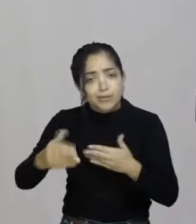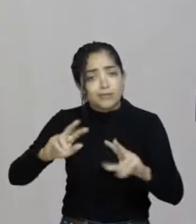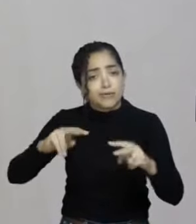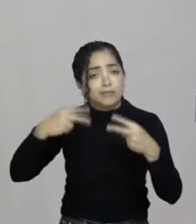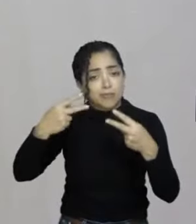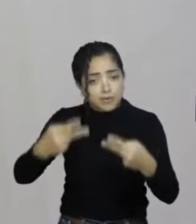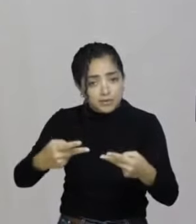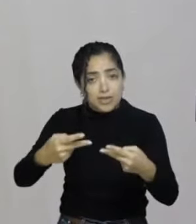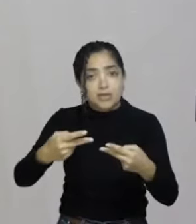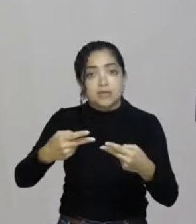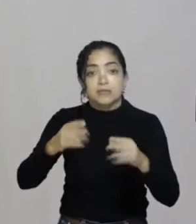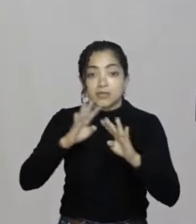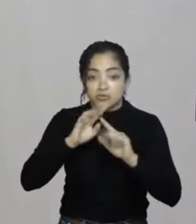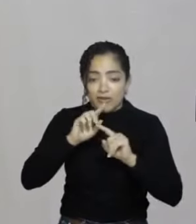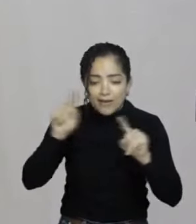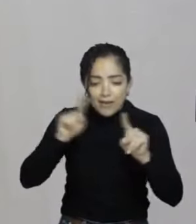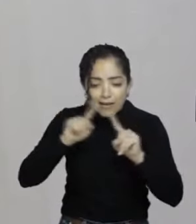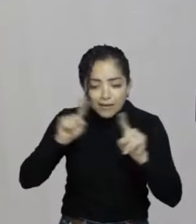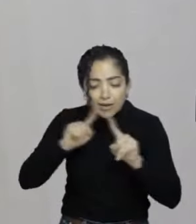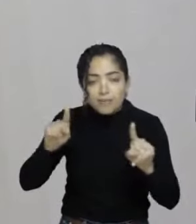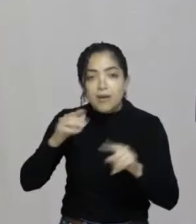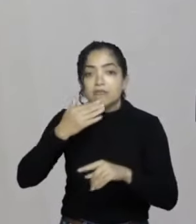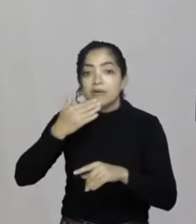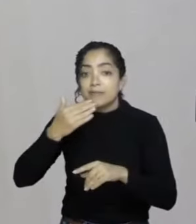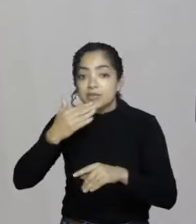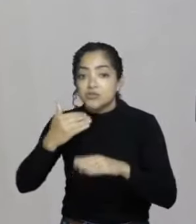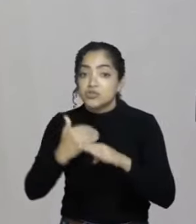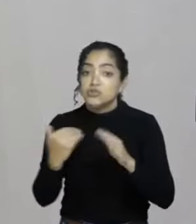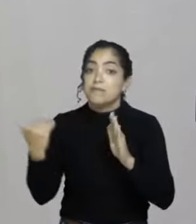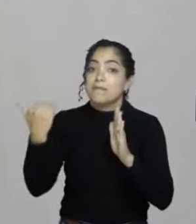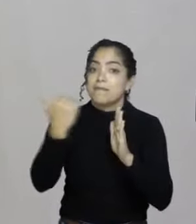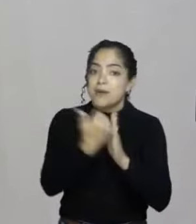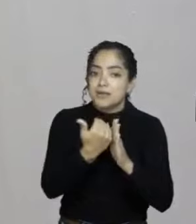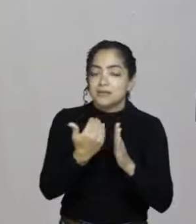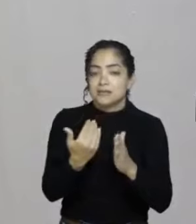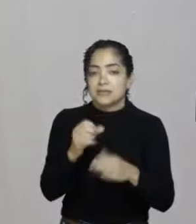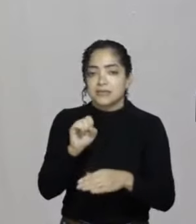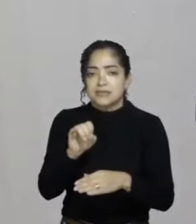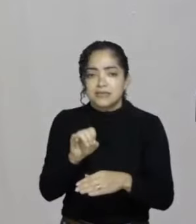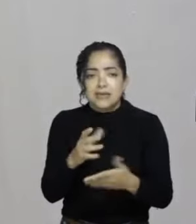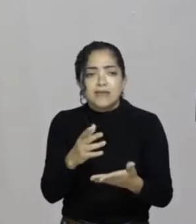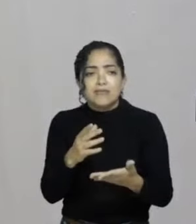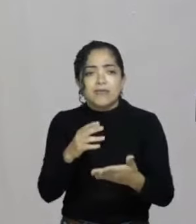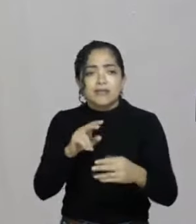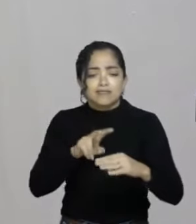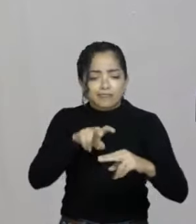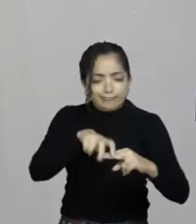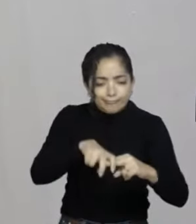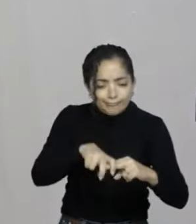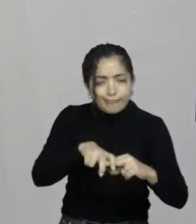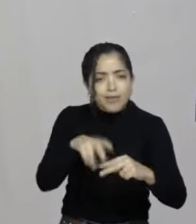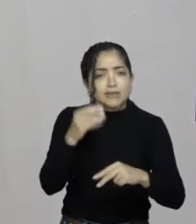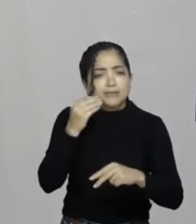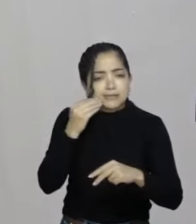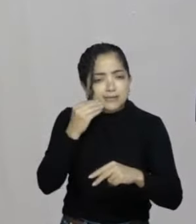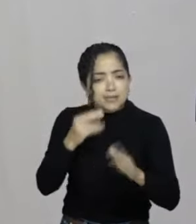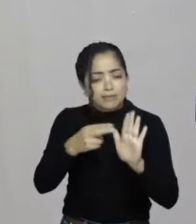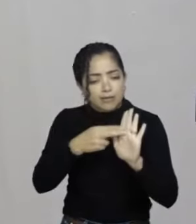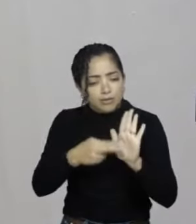a gente vai reclamar mais a gente vai pedir mais Santa Catarina sempre foi aquele aluno que senta lá na frente que tenta sempre tirar 10